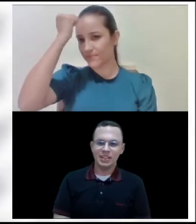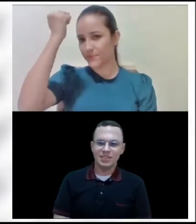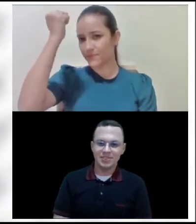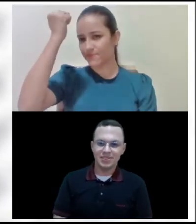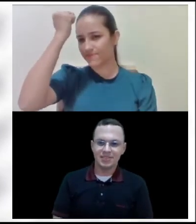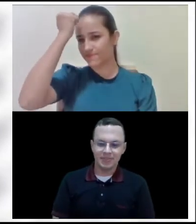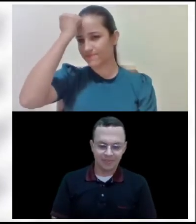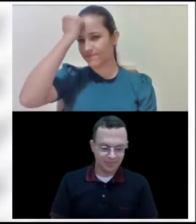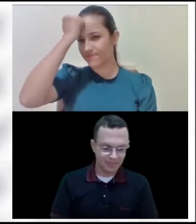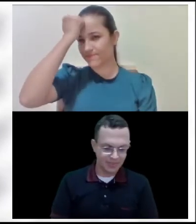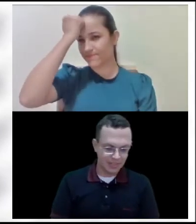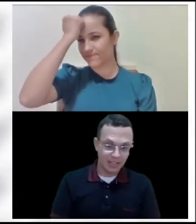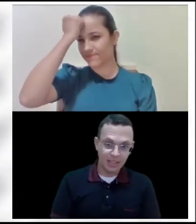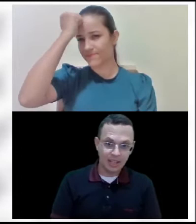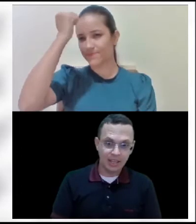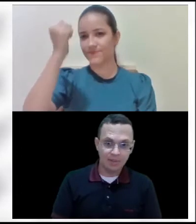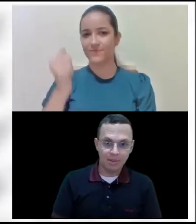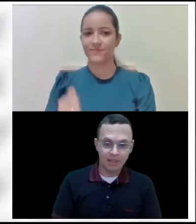Isso.